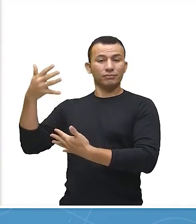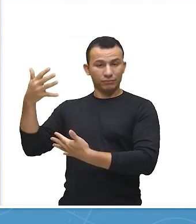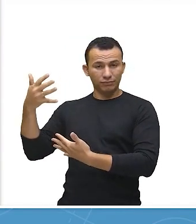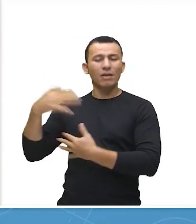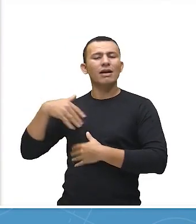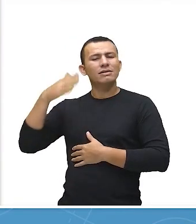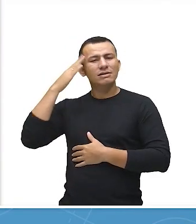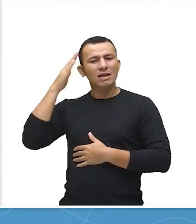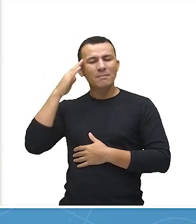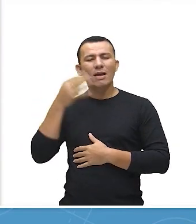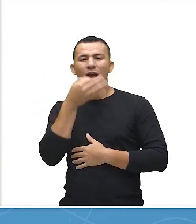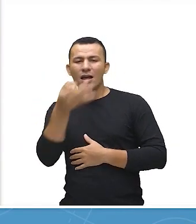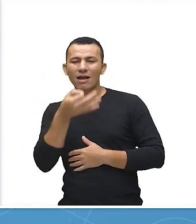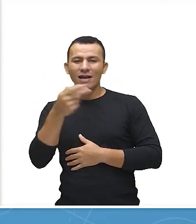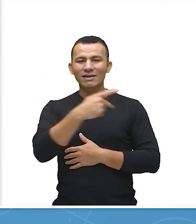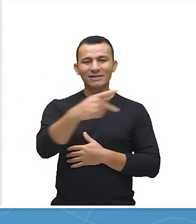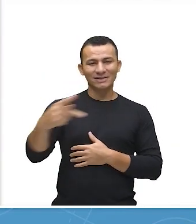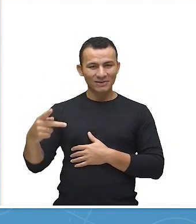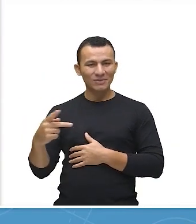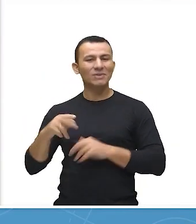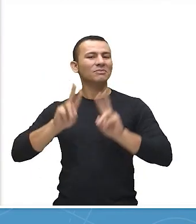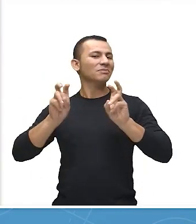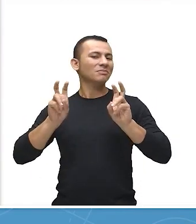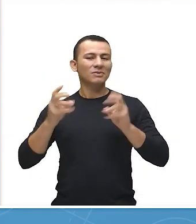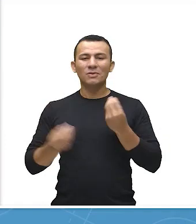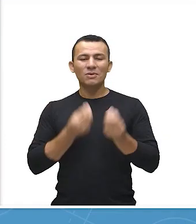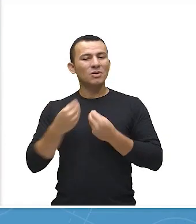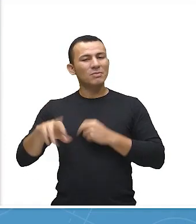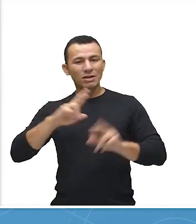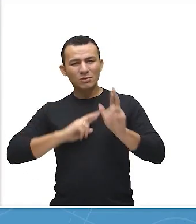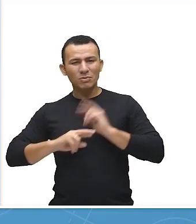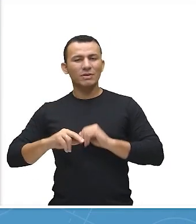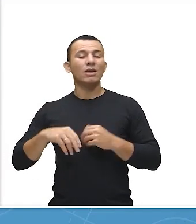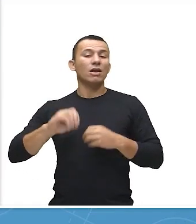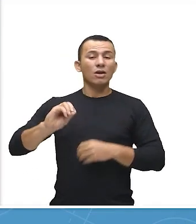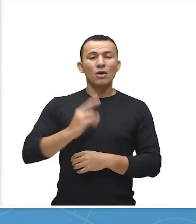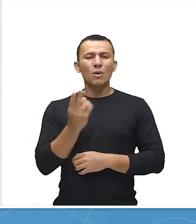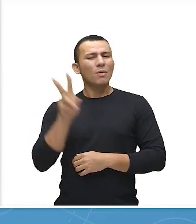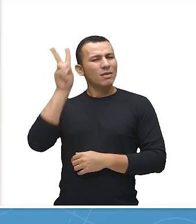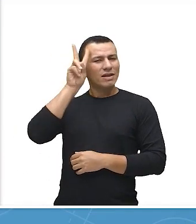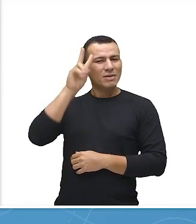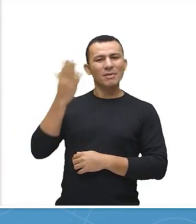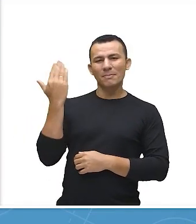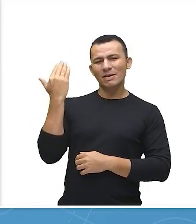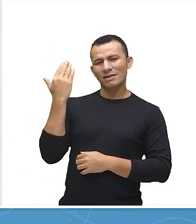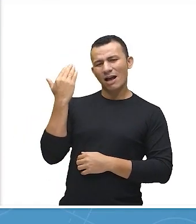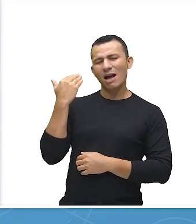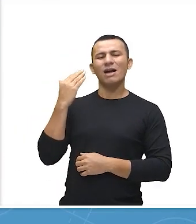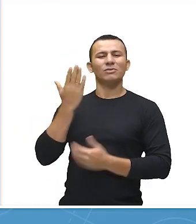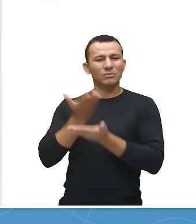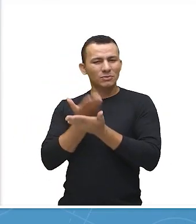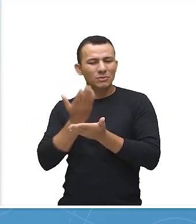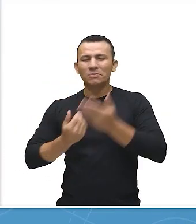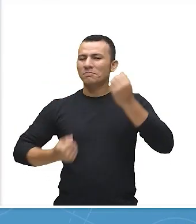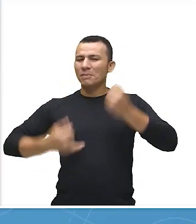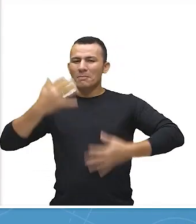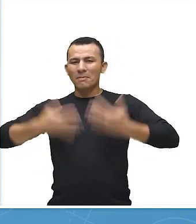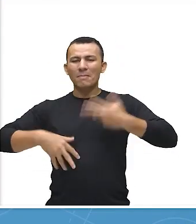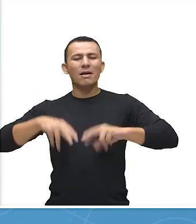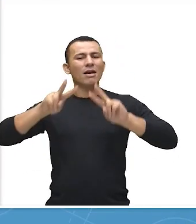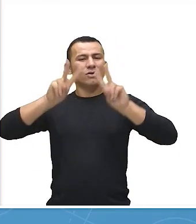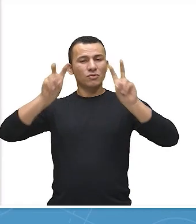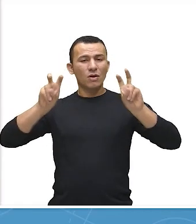história o canto gregoriano era muito utilizado? Certo? Então, a gente tem que lembrar lá do nosso conteúdo de arte, que a gente